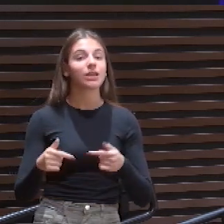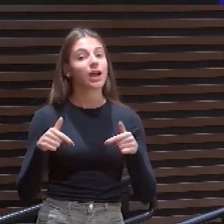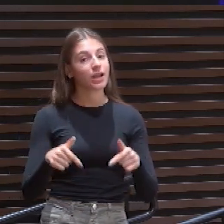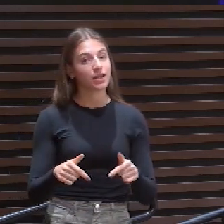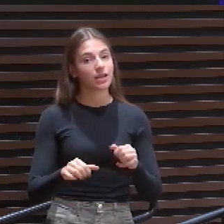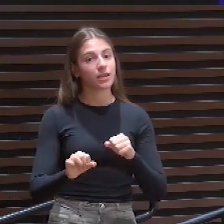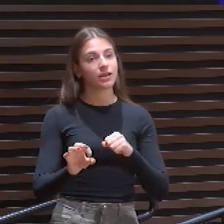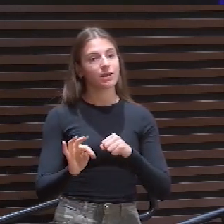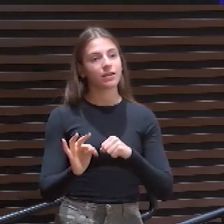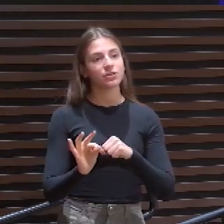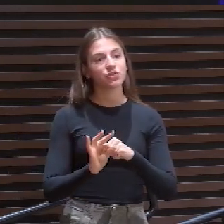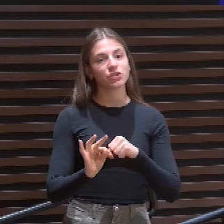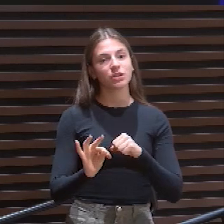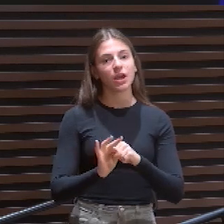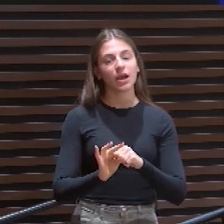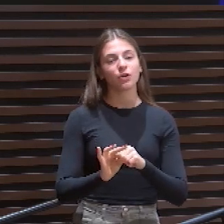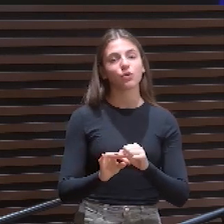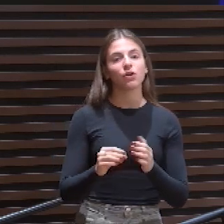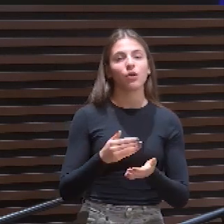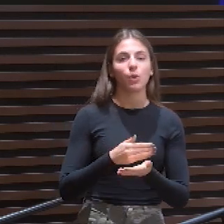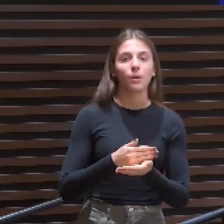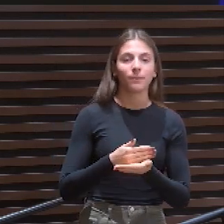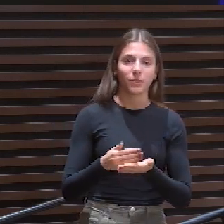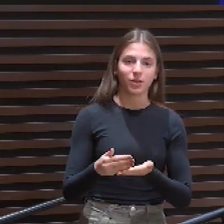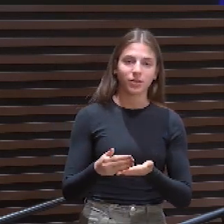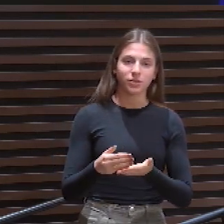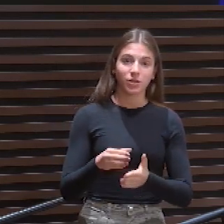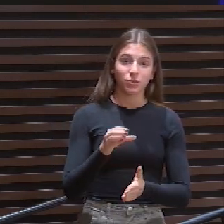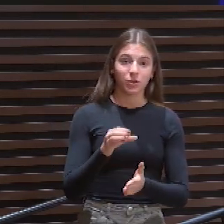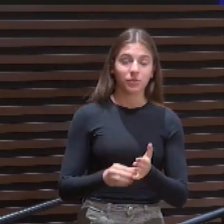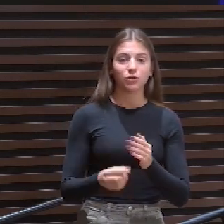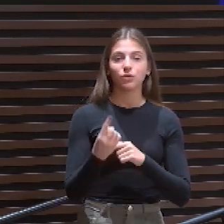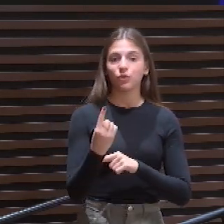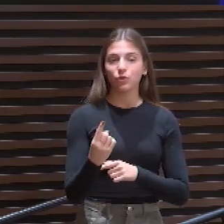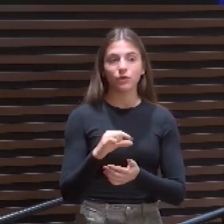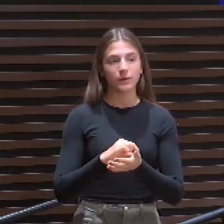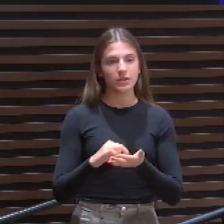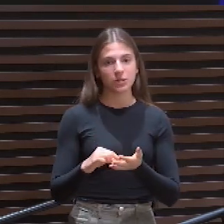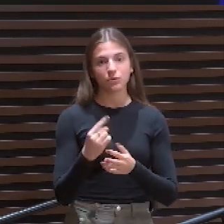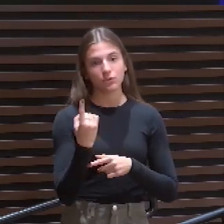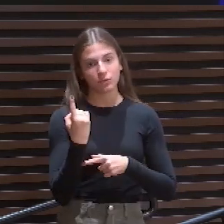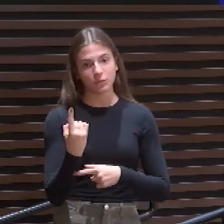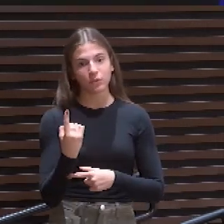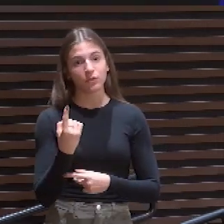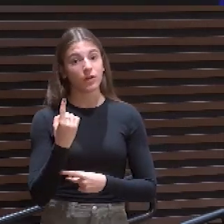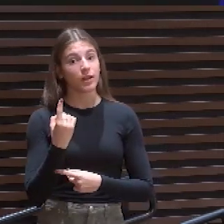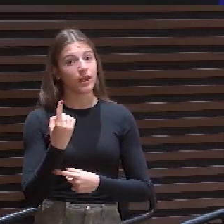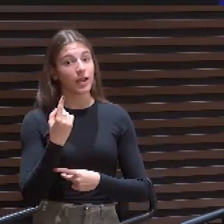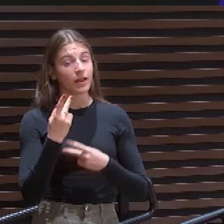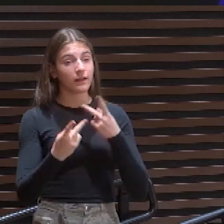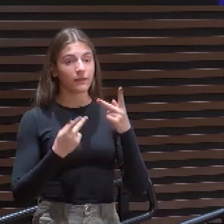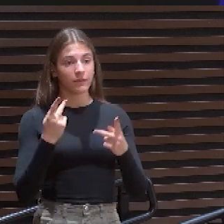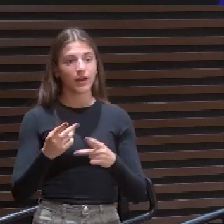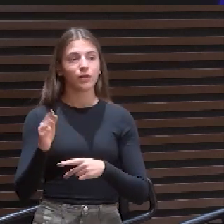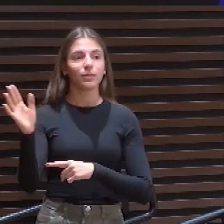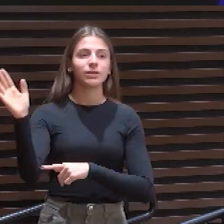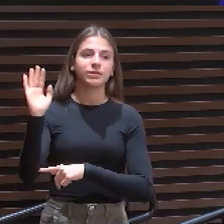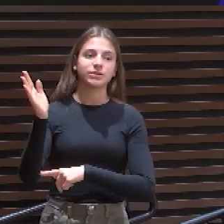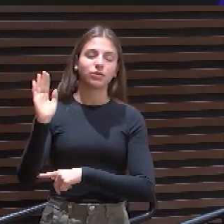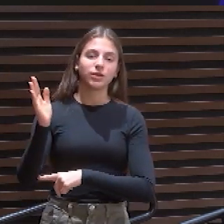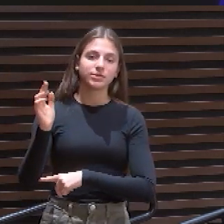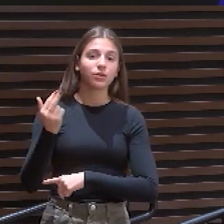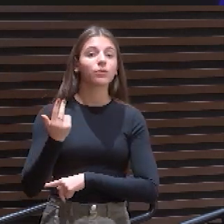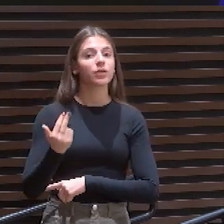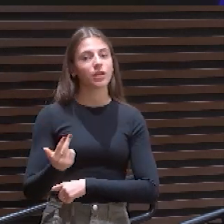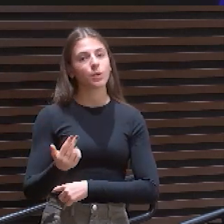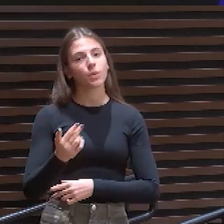inicia, se a gente for ali no capítulo 1, versículo 1, ele faz uma saudação, então no estilo de uma